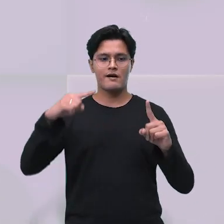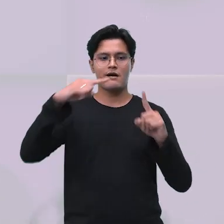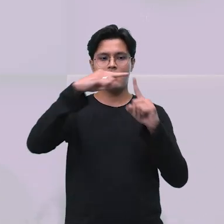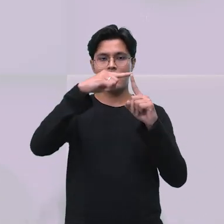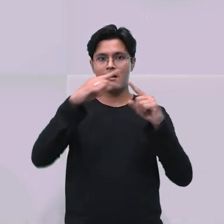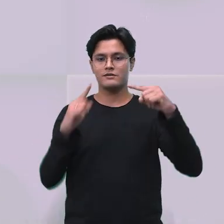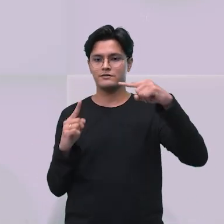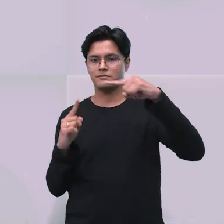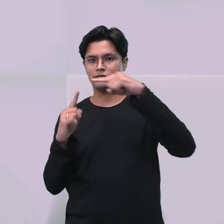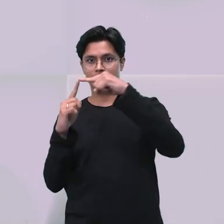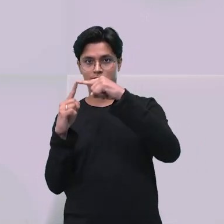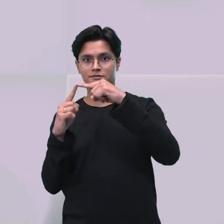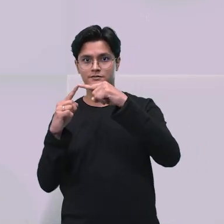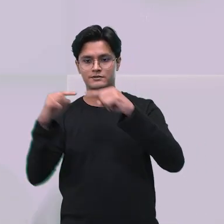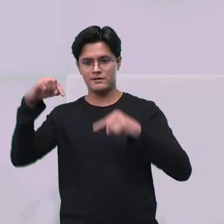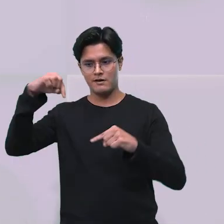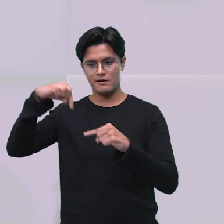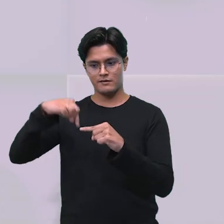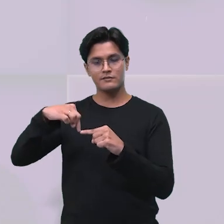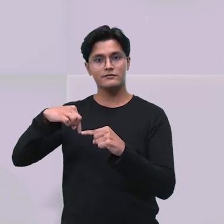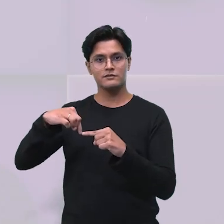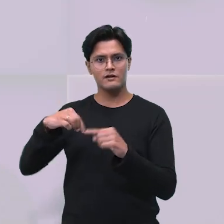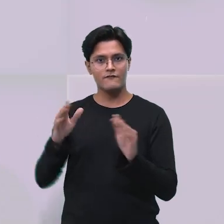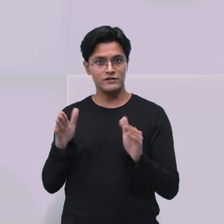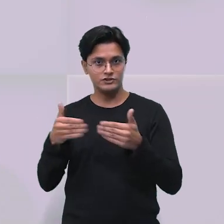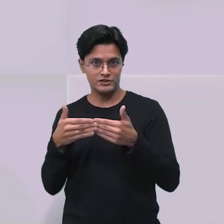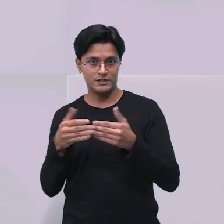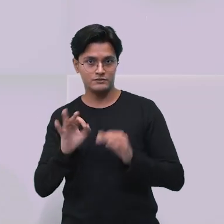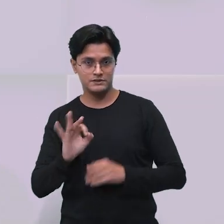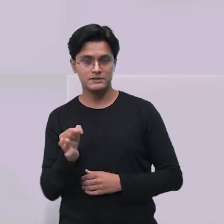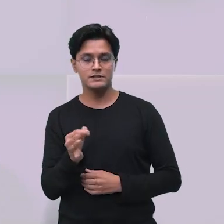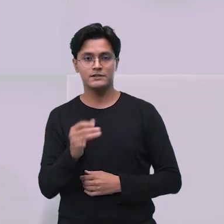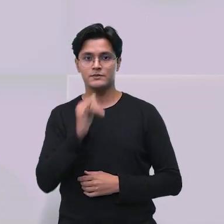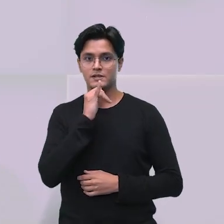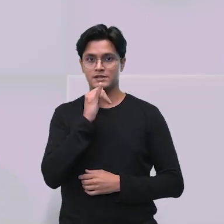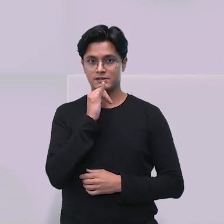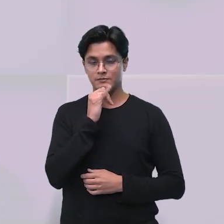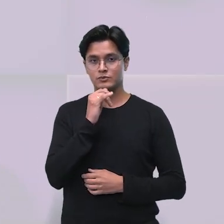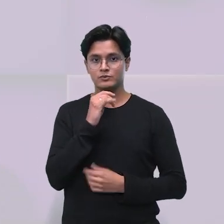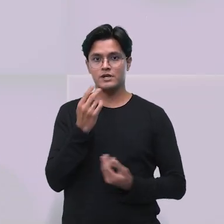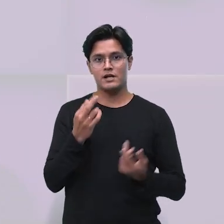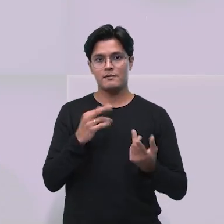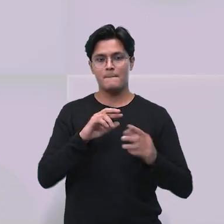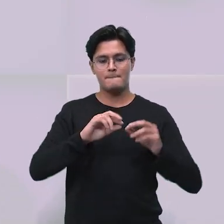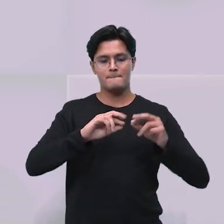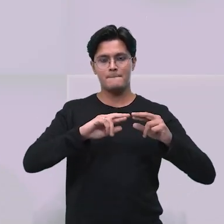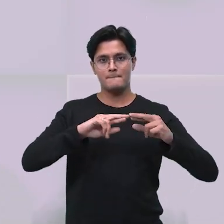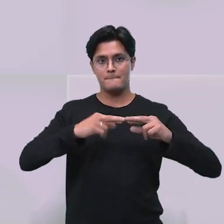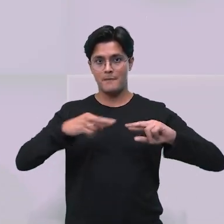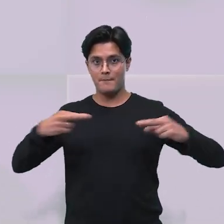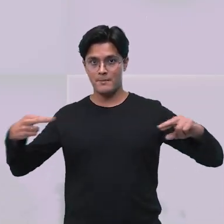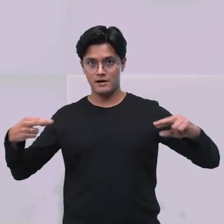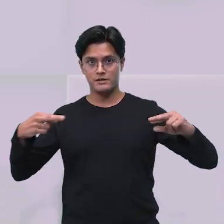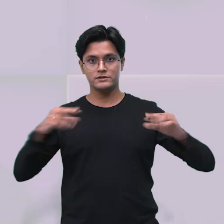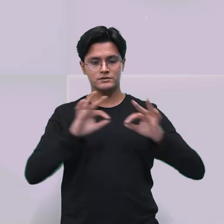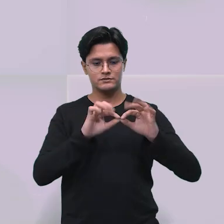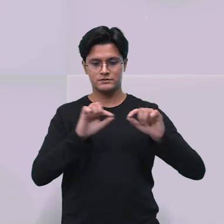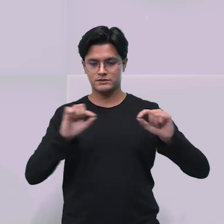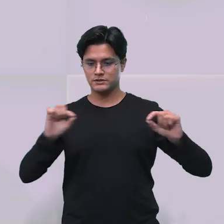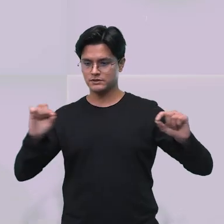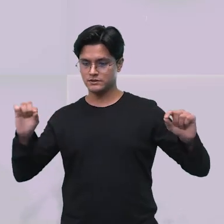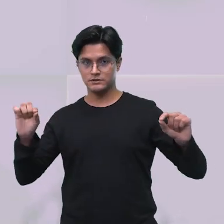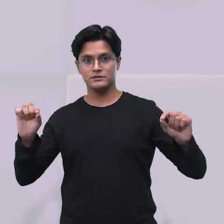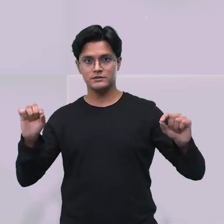os cantos fechados, vamos entender dessa forma. É como se você pegasse uma linha, um barbante, tá? E fizesse ali um quadrado